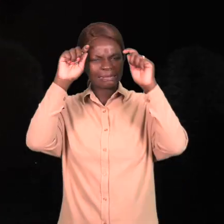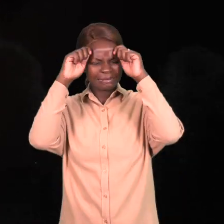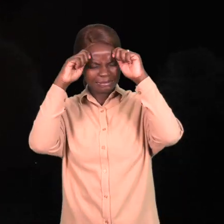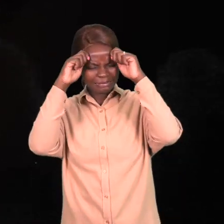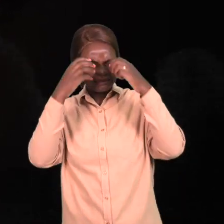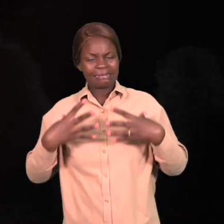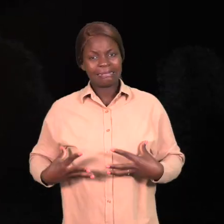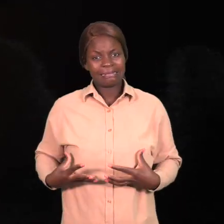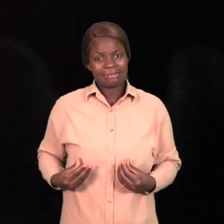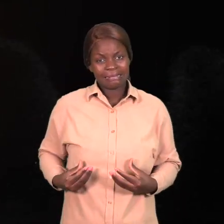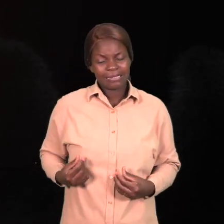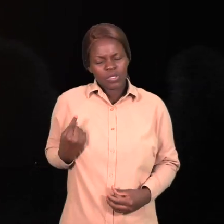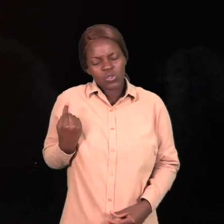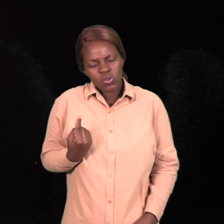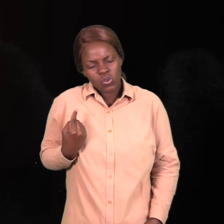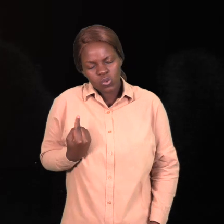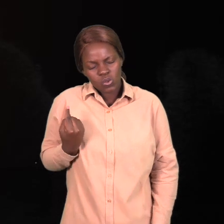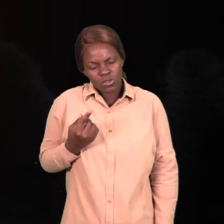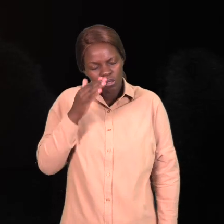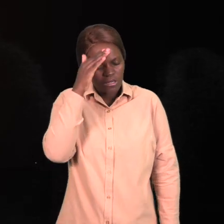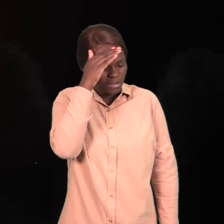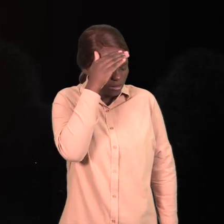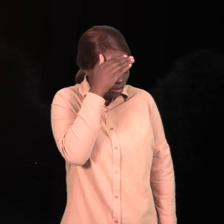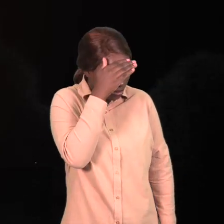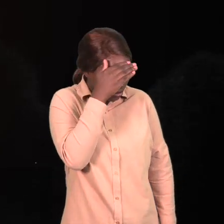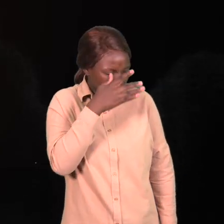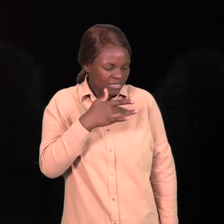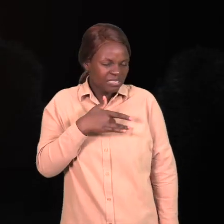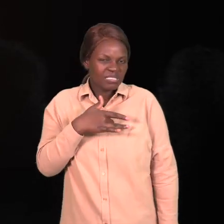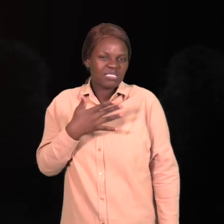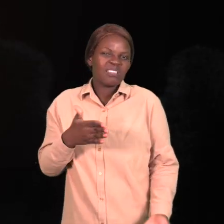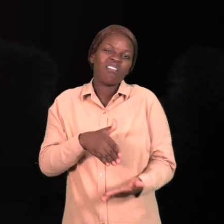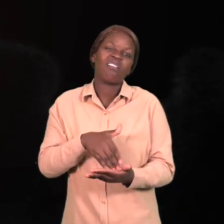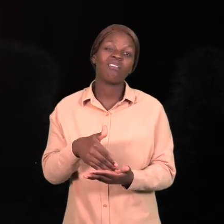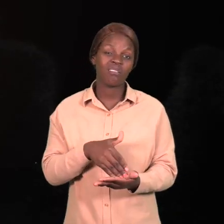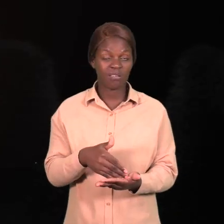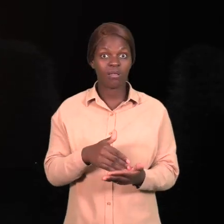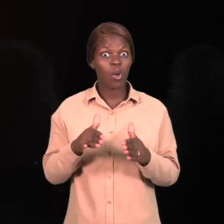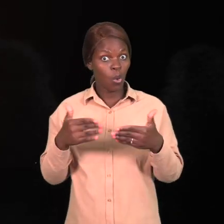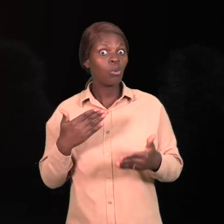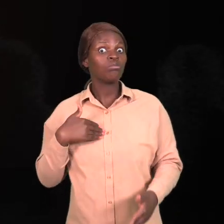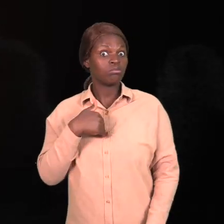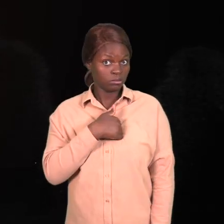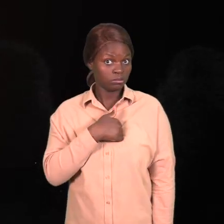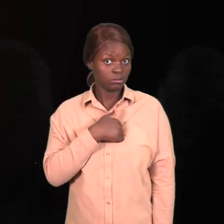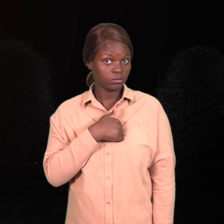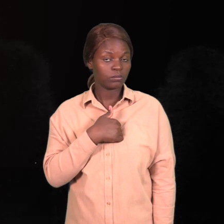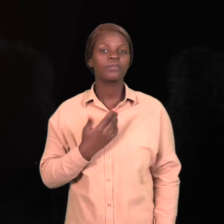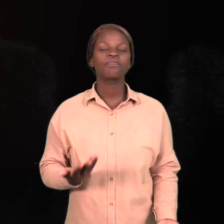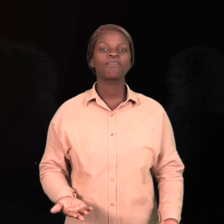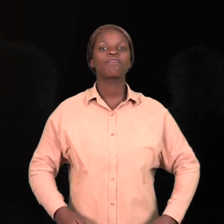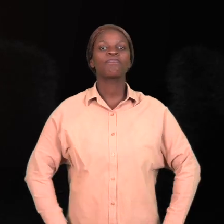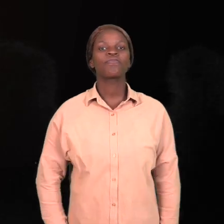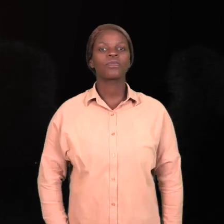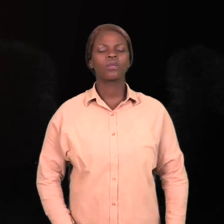medo, solidão, baixa autoestima, sentimentos de incapacidade, até a morte. A partir daqui entramos no